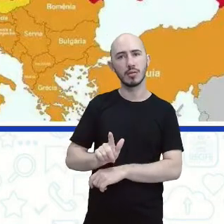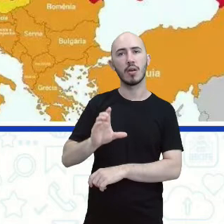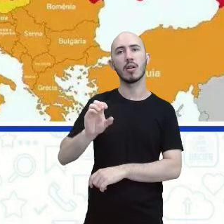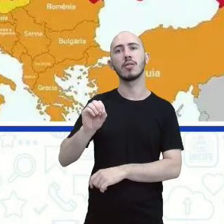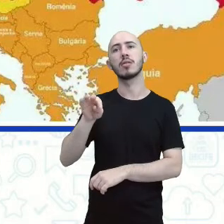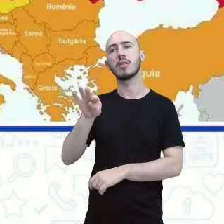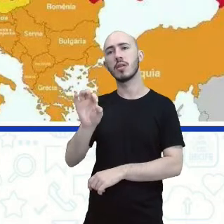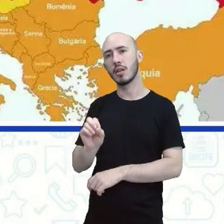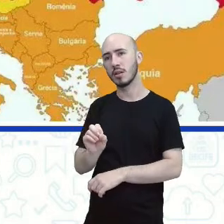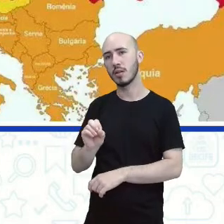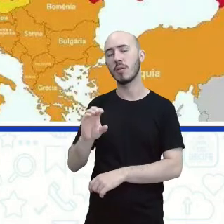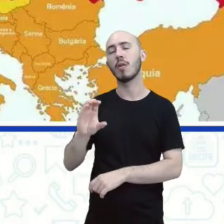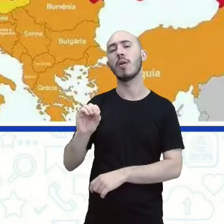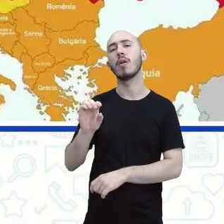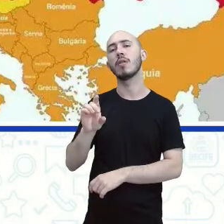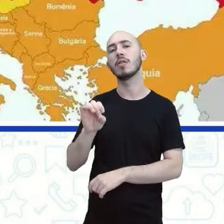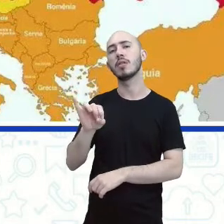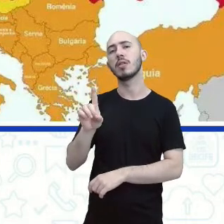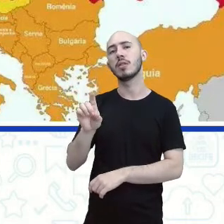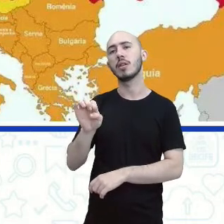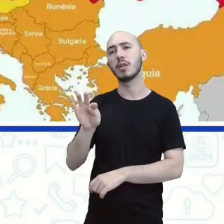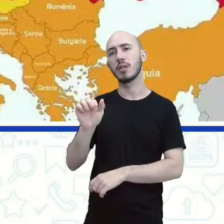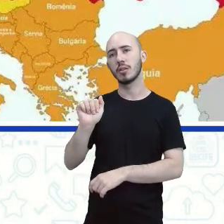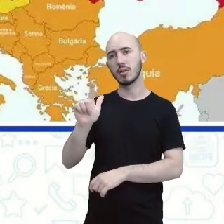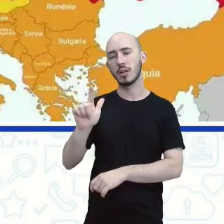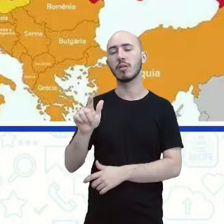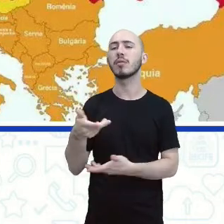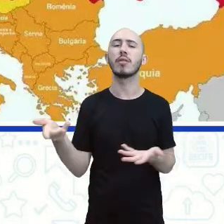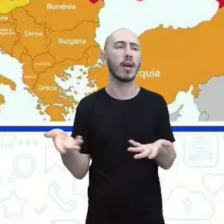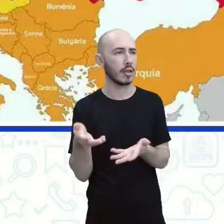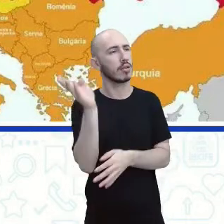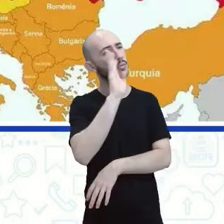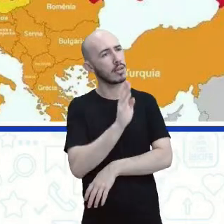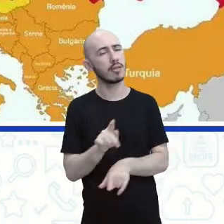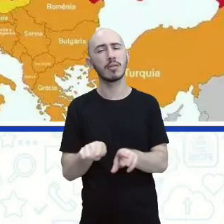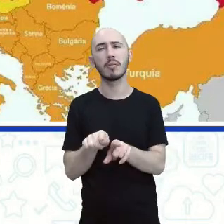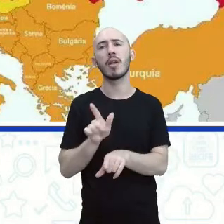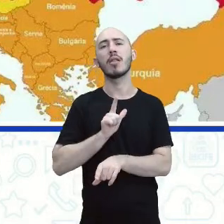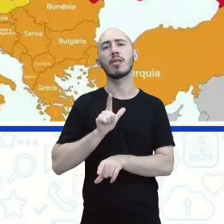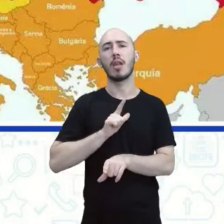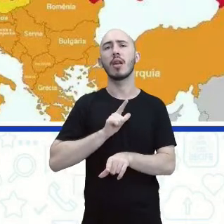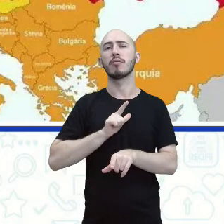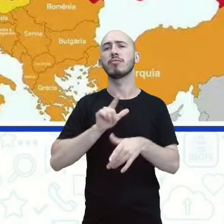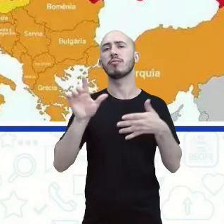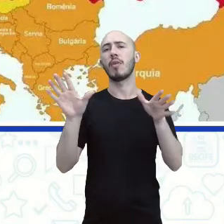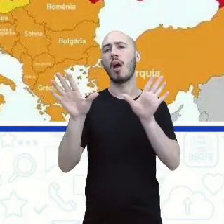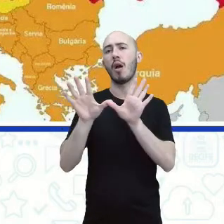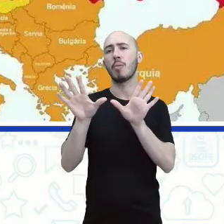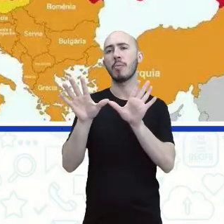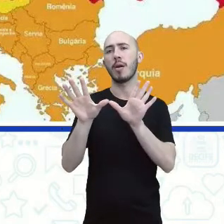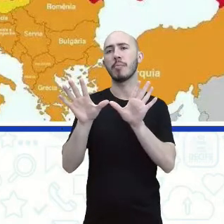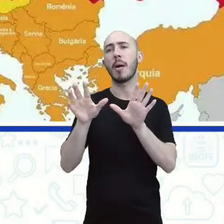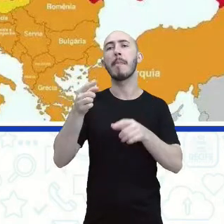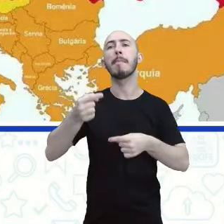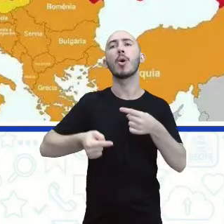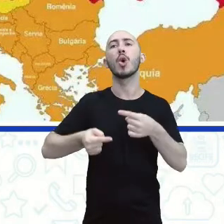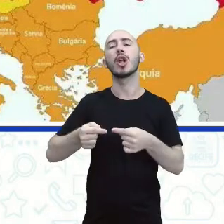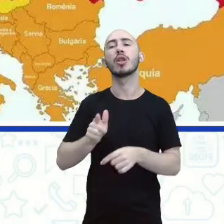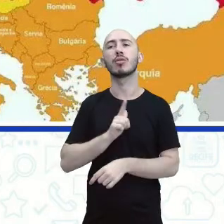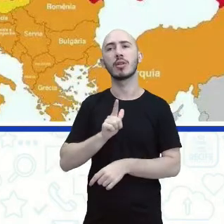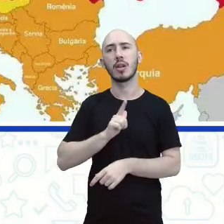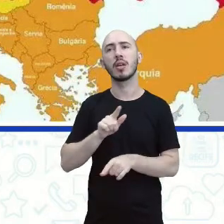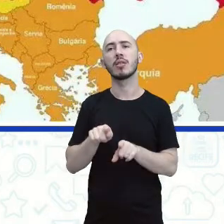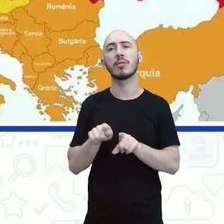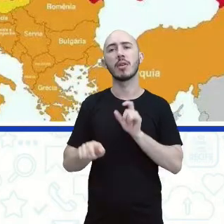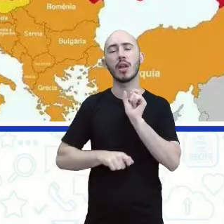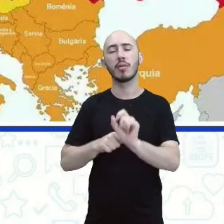nosso território brasileiro, professor. Quando a gente tem o nosso mapa político, né? Mas aí está levando em considerações as questões tanto políticas como econômicas,